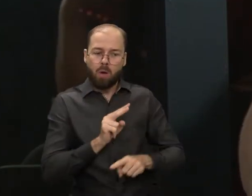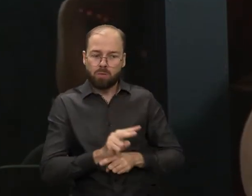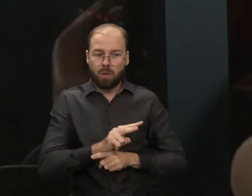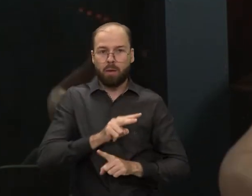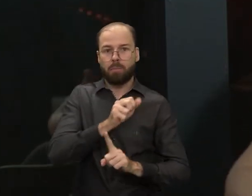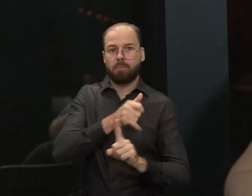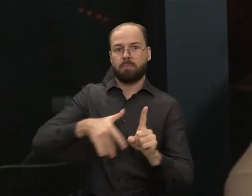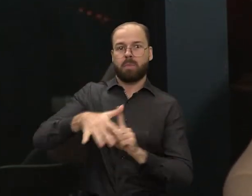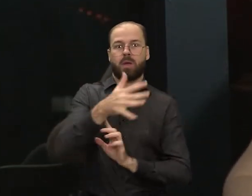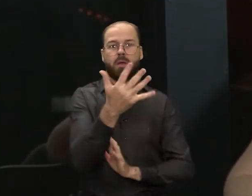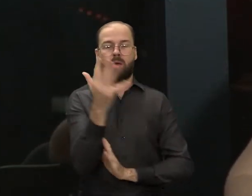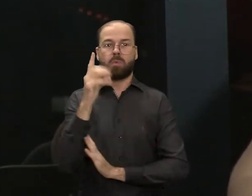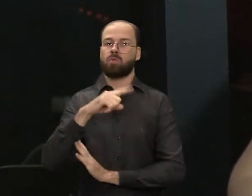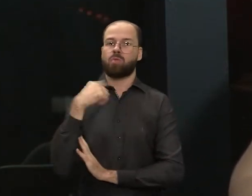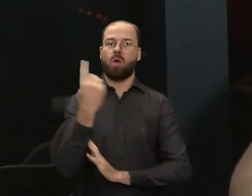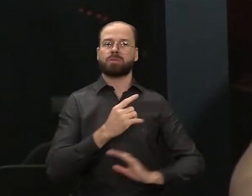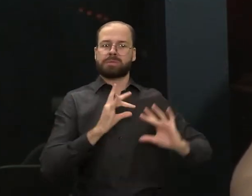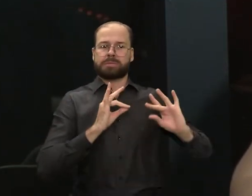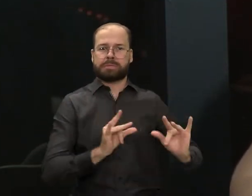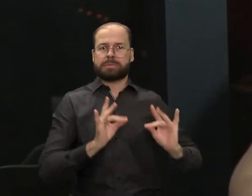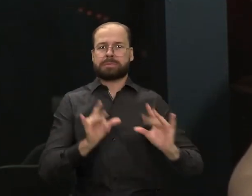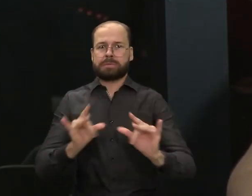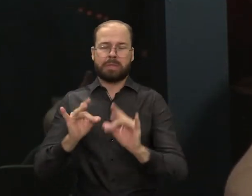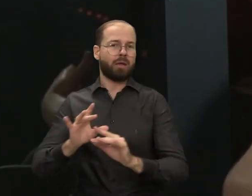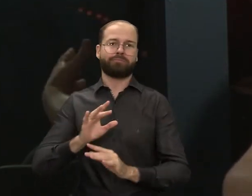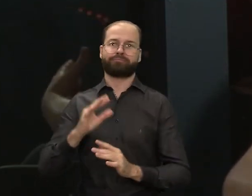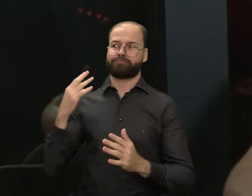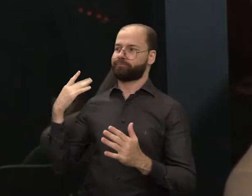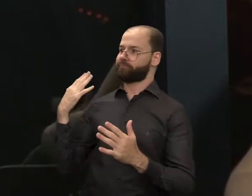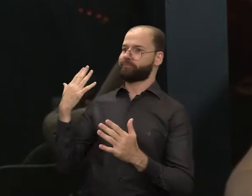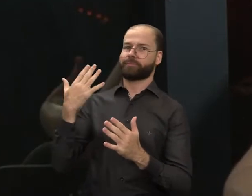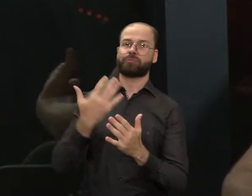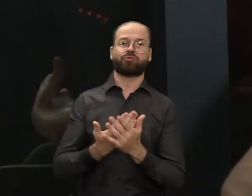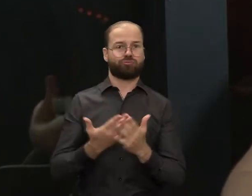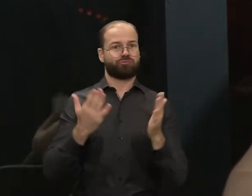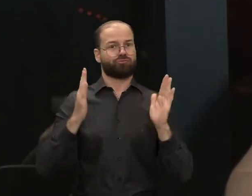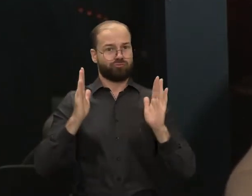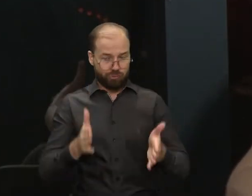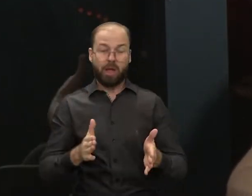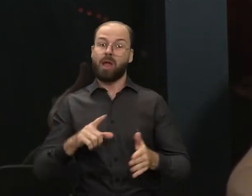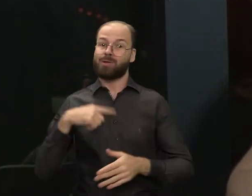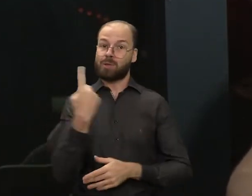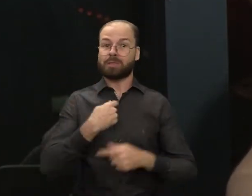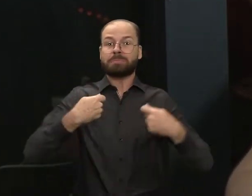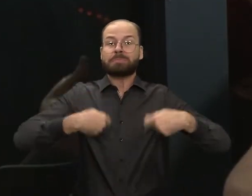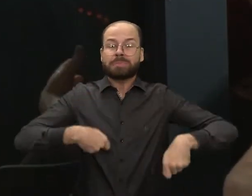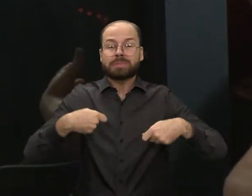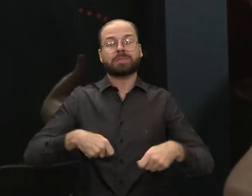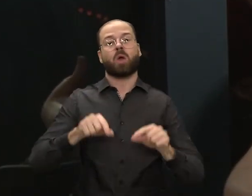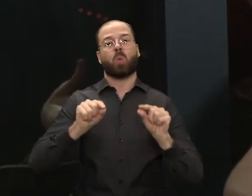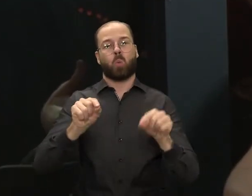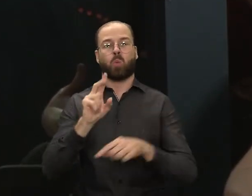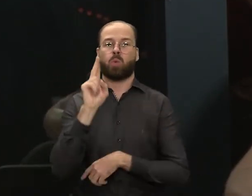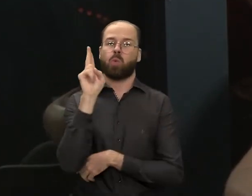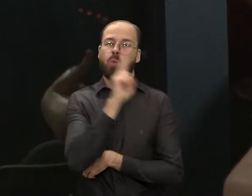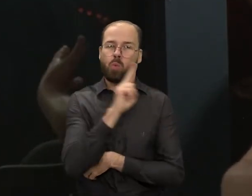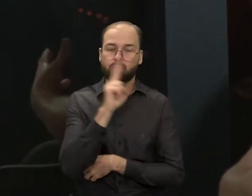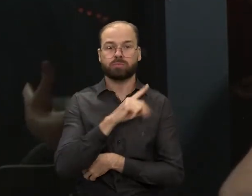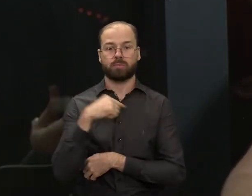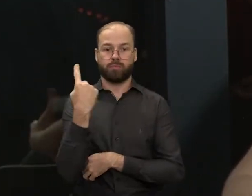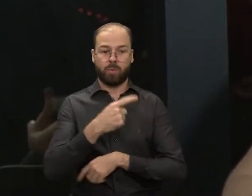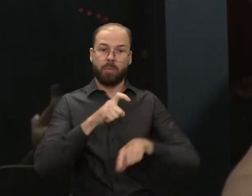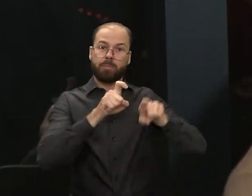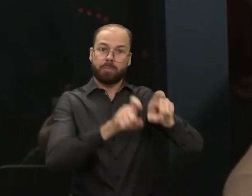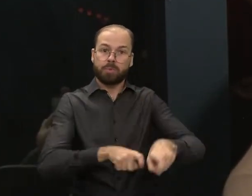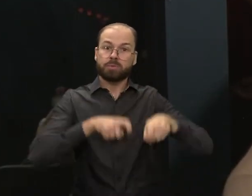que a gente não degrade mais do que a gente já degradou hoje. Então, é urgente que a gente trabalhe as questões da